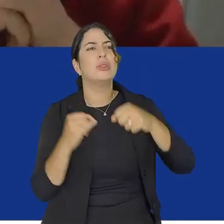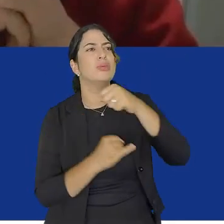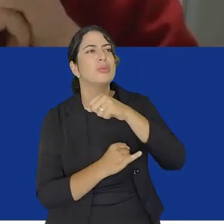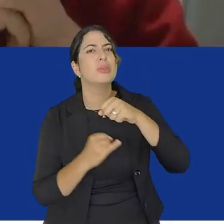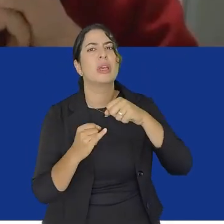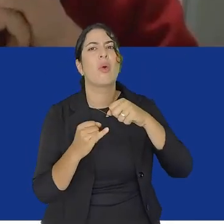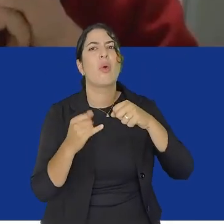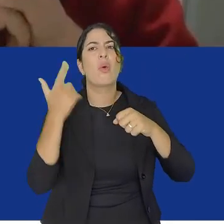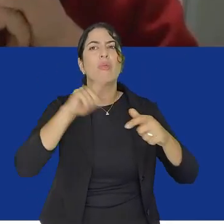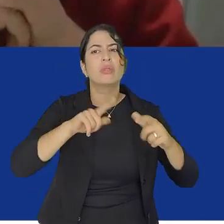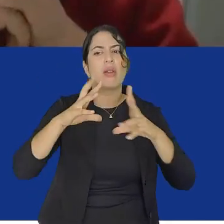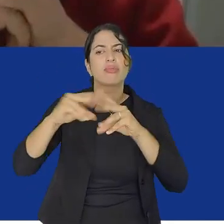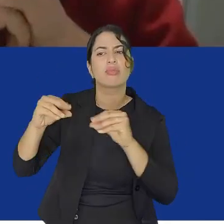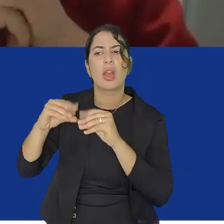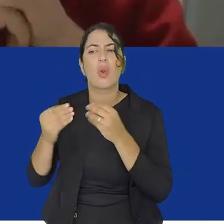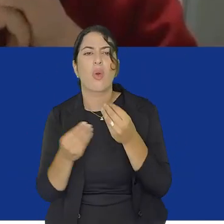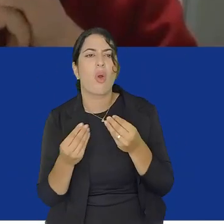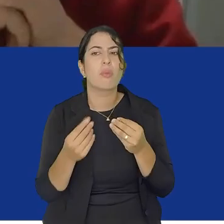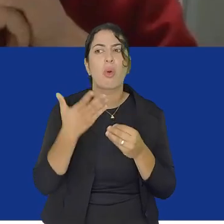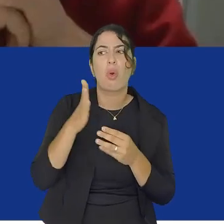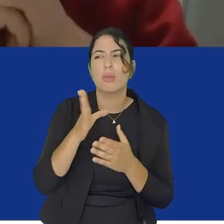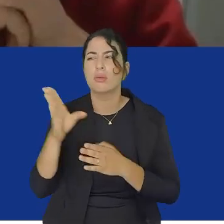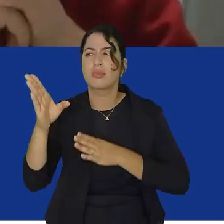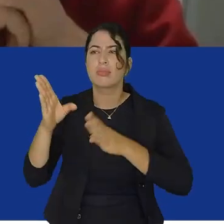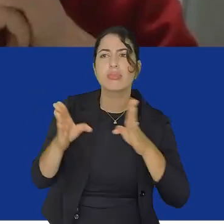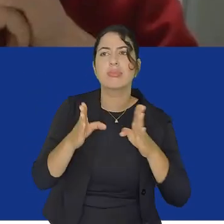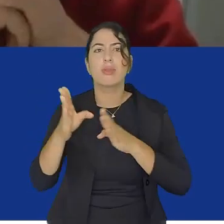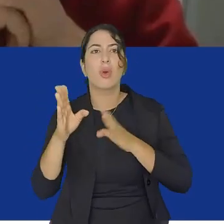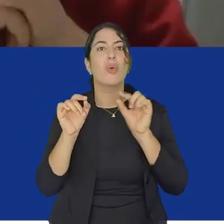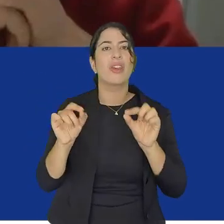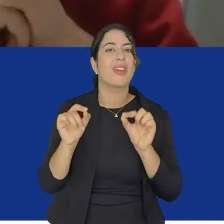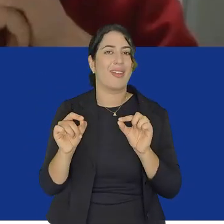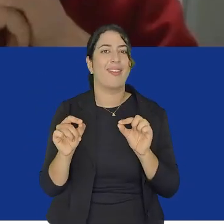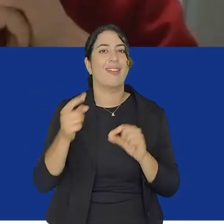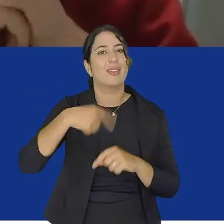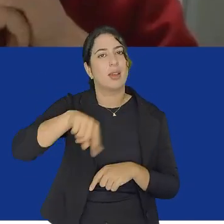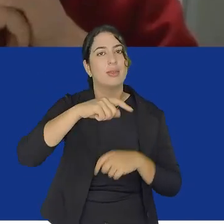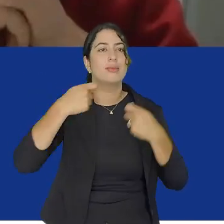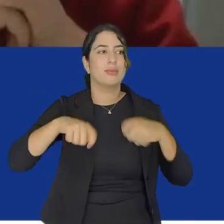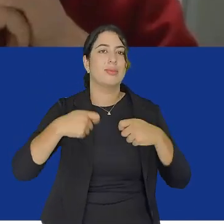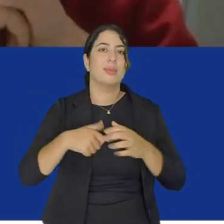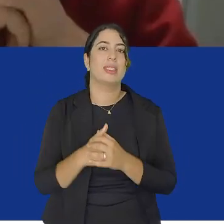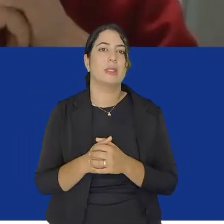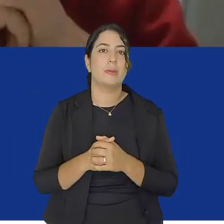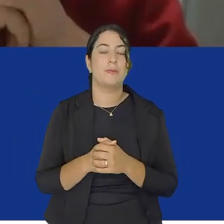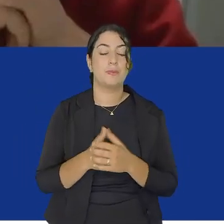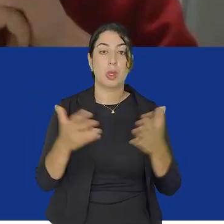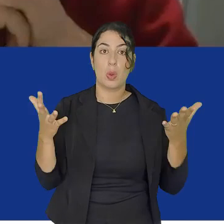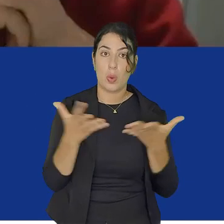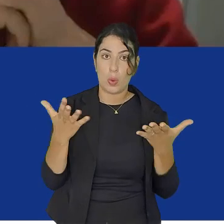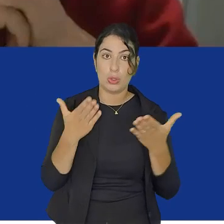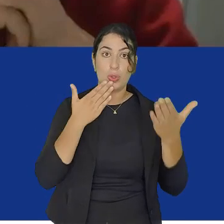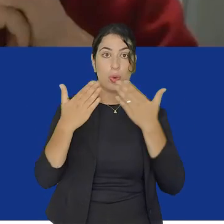achar outros caminhos possíveis. Então, se algo a gente pode levar dessa conversa de hoje